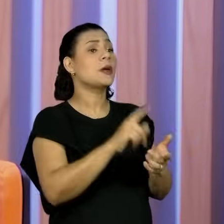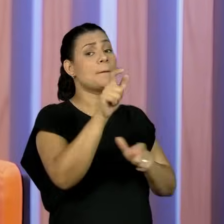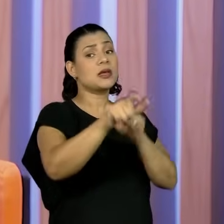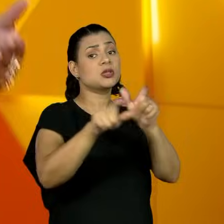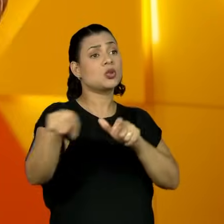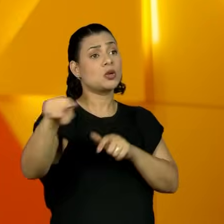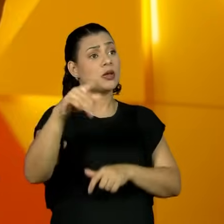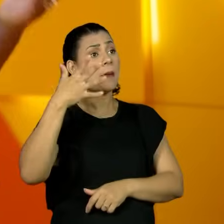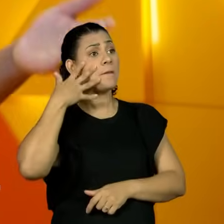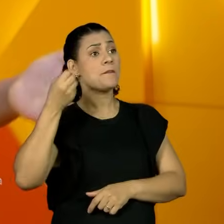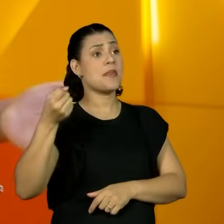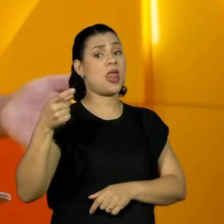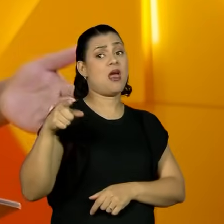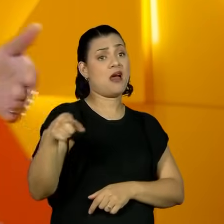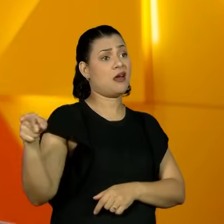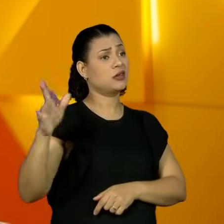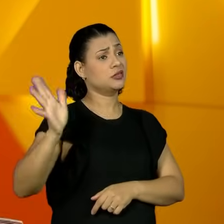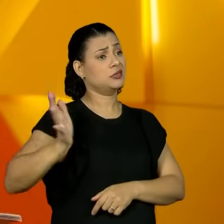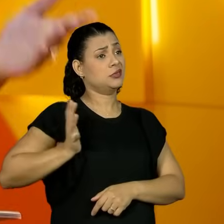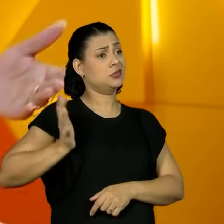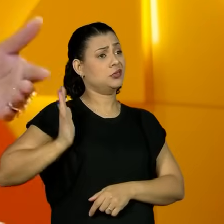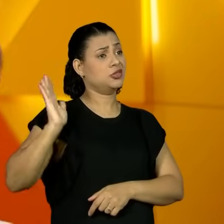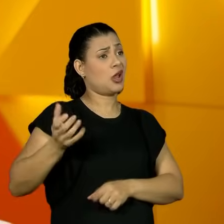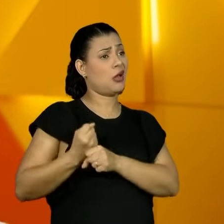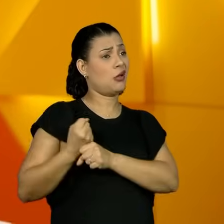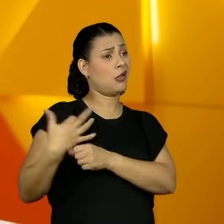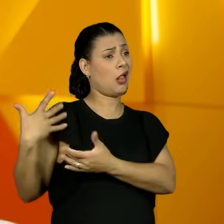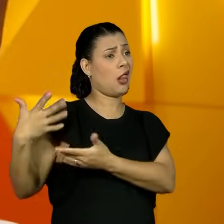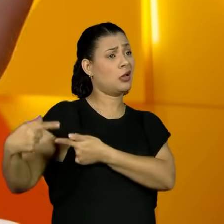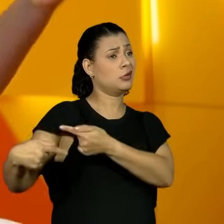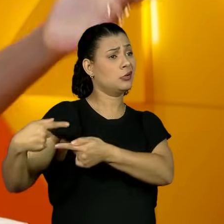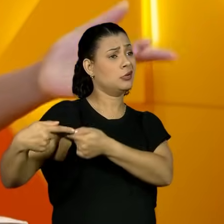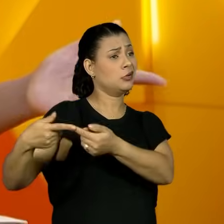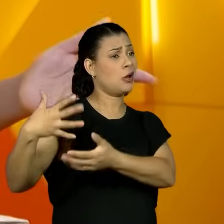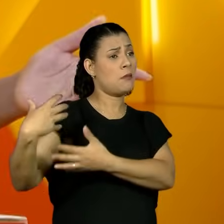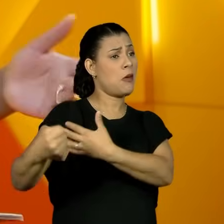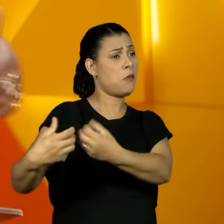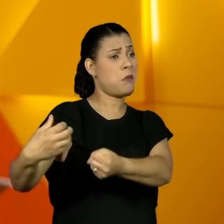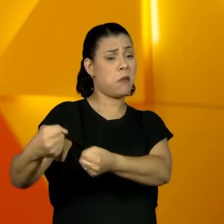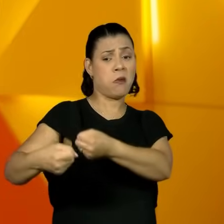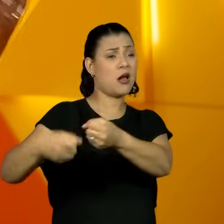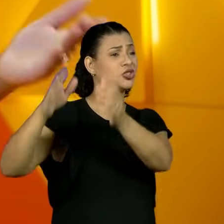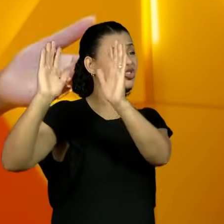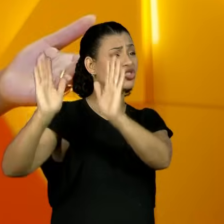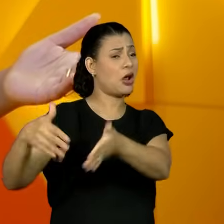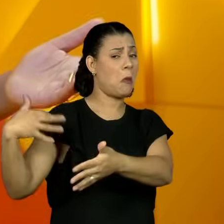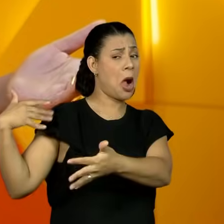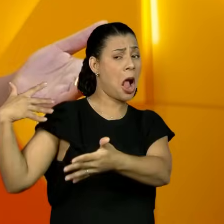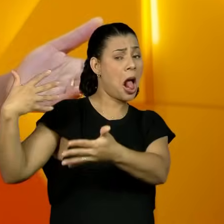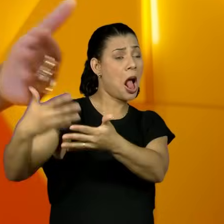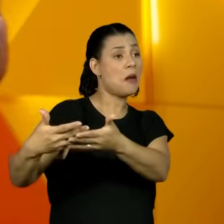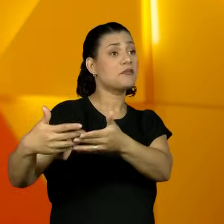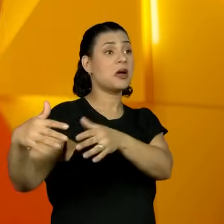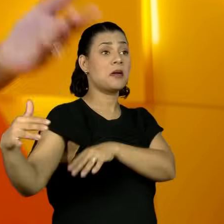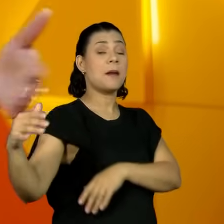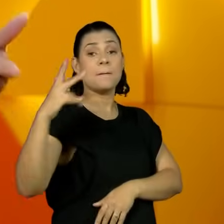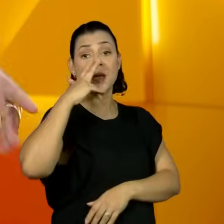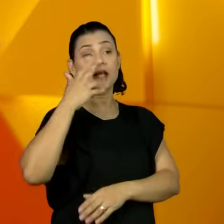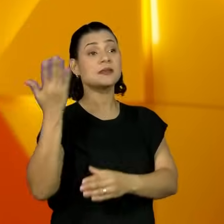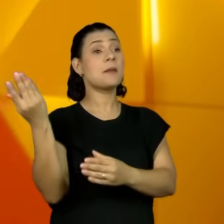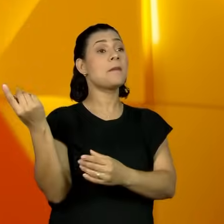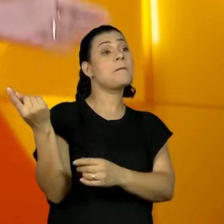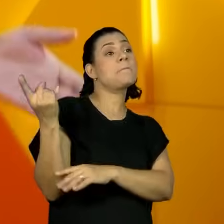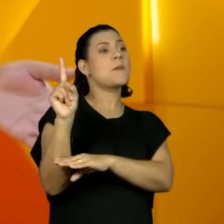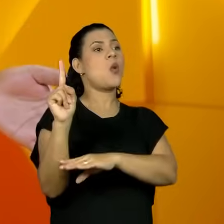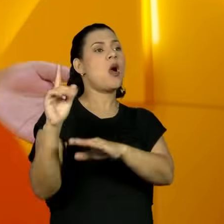pessoas brancas já ricas há décadas, né, há séculos, ostentando nas redes sociais,